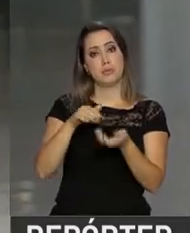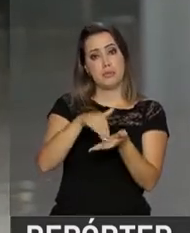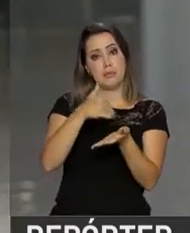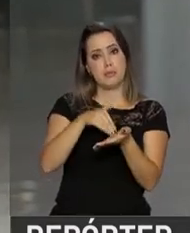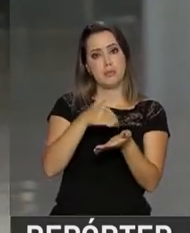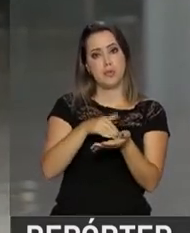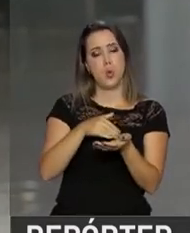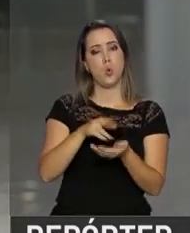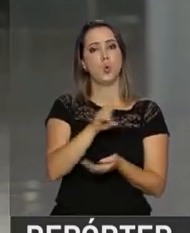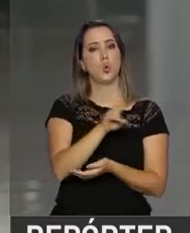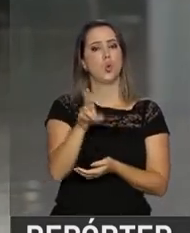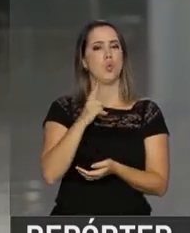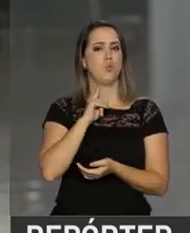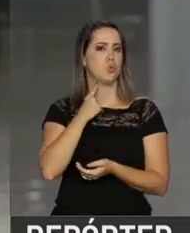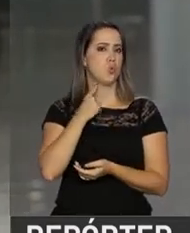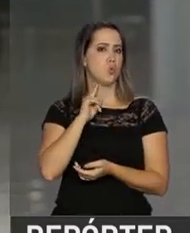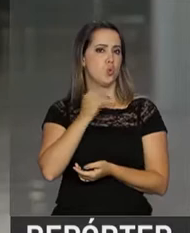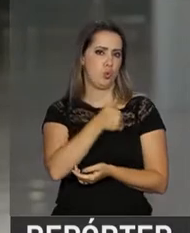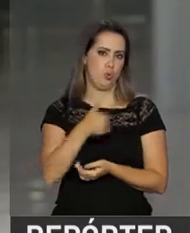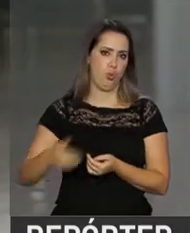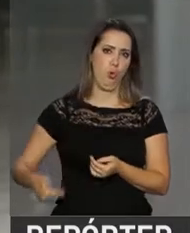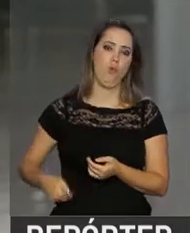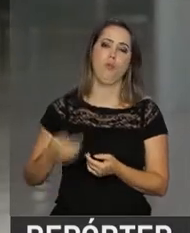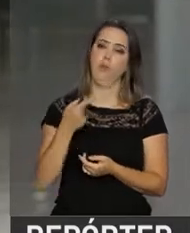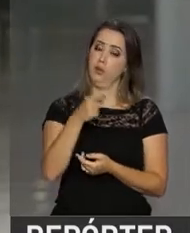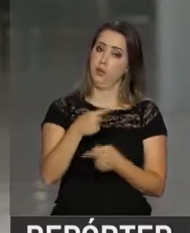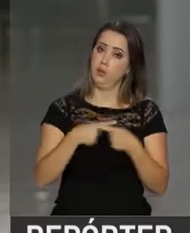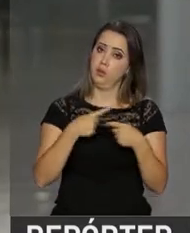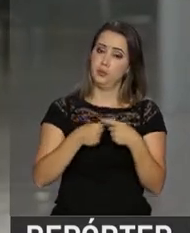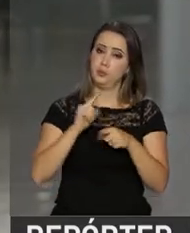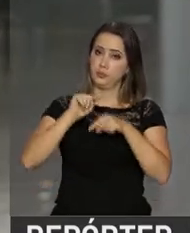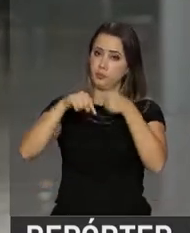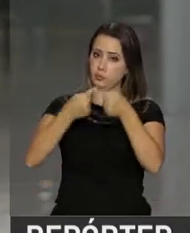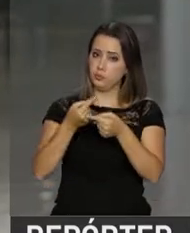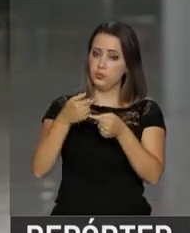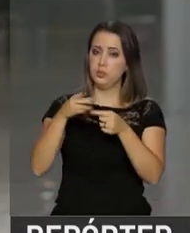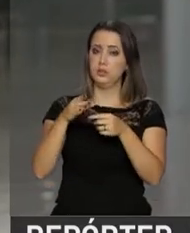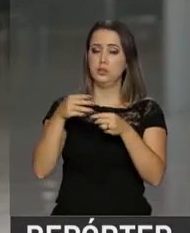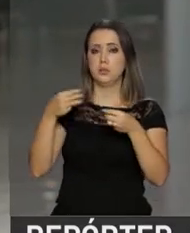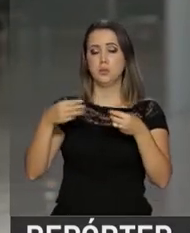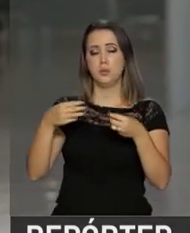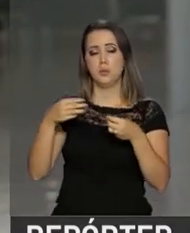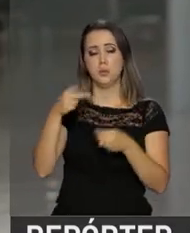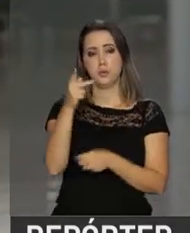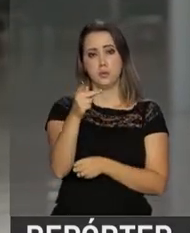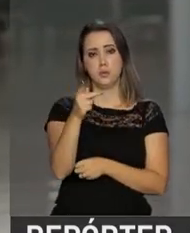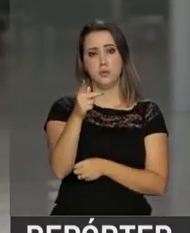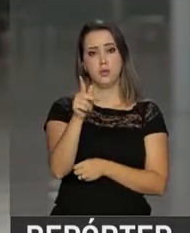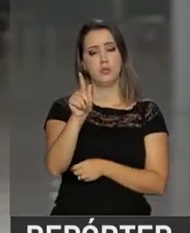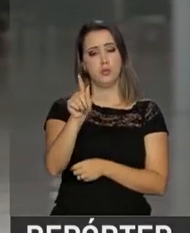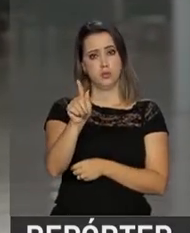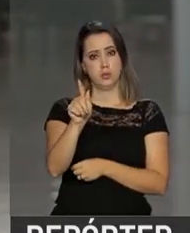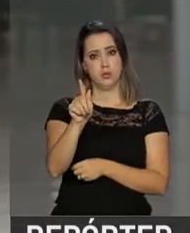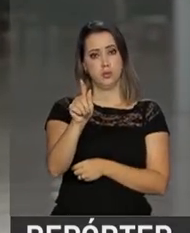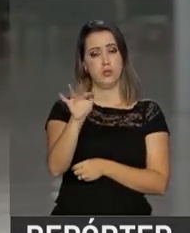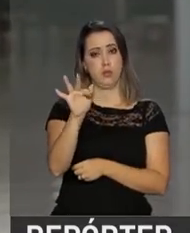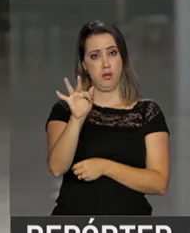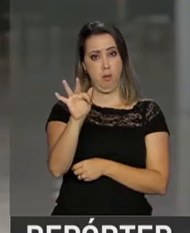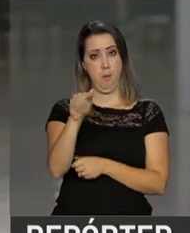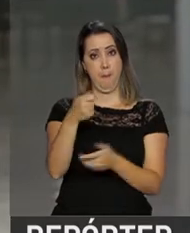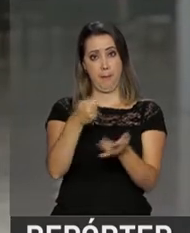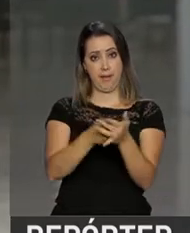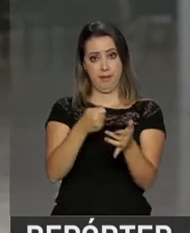enviaremos na sequência procurei a procuradoria geral da fazenda nacional para fins de ressarcimento ao